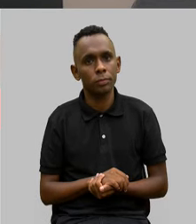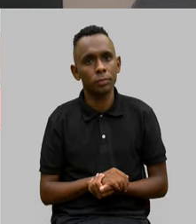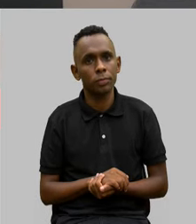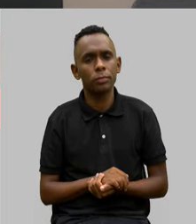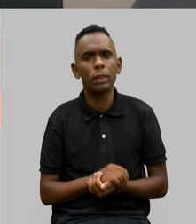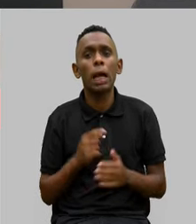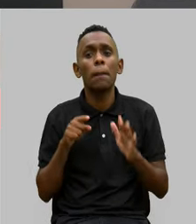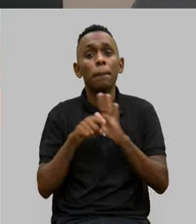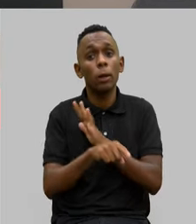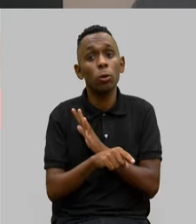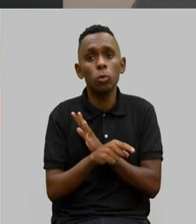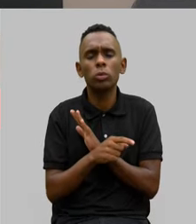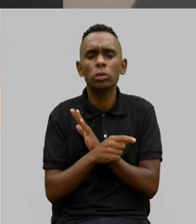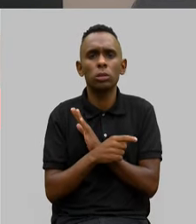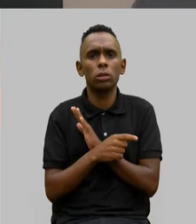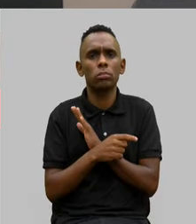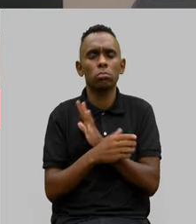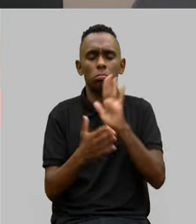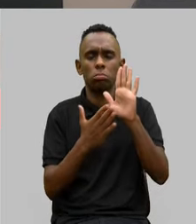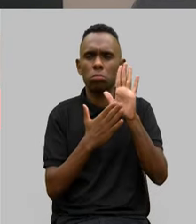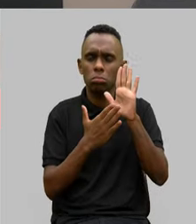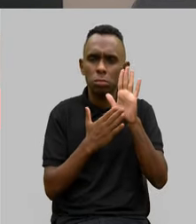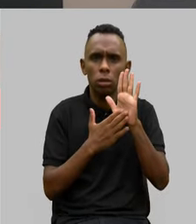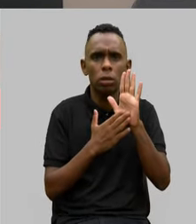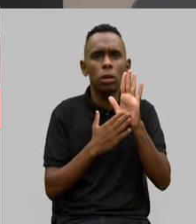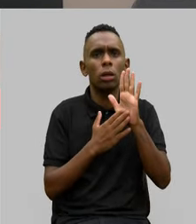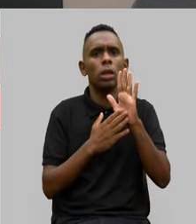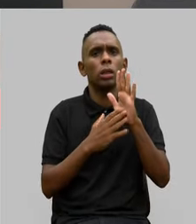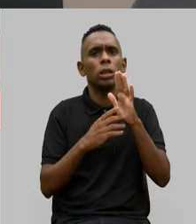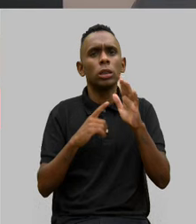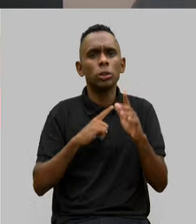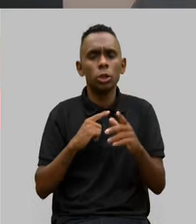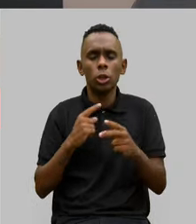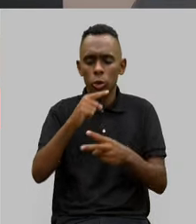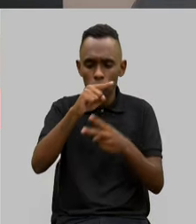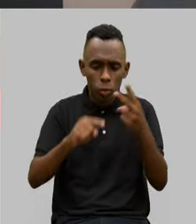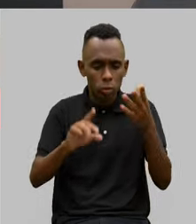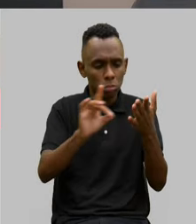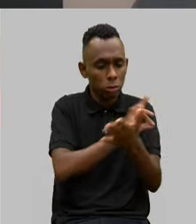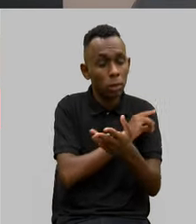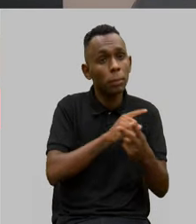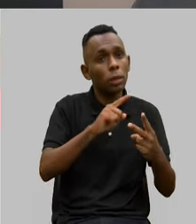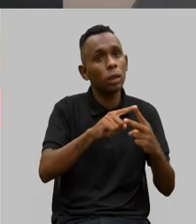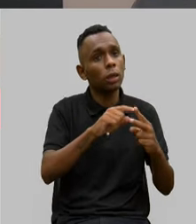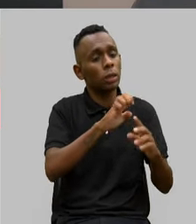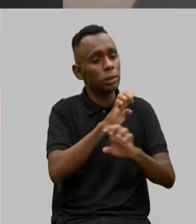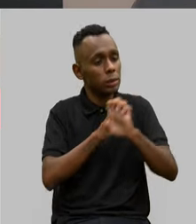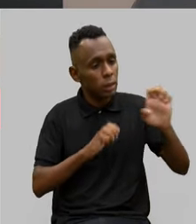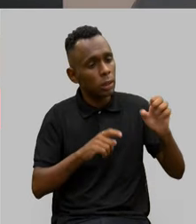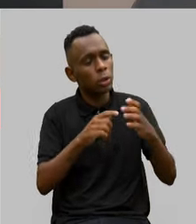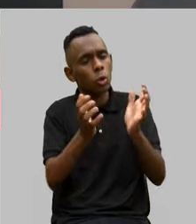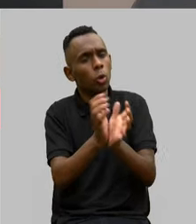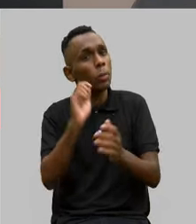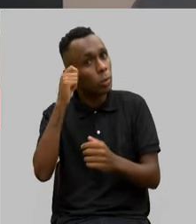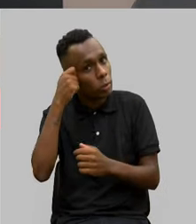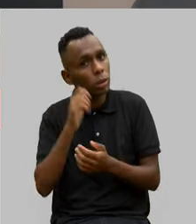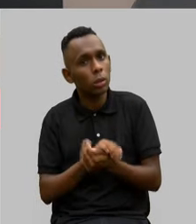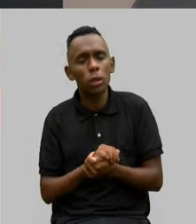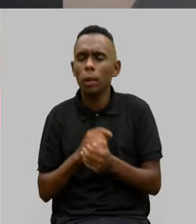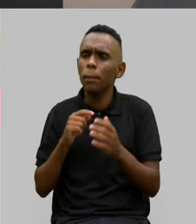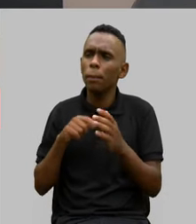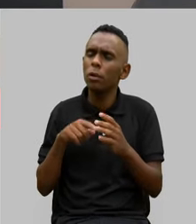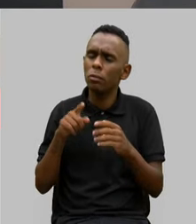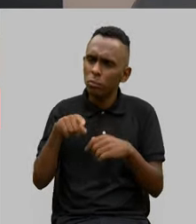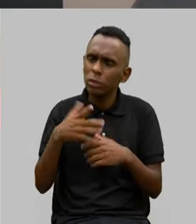A pergunta foi a campanha de Nix em 9 tinha dois Tinham dois inimigos a esquerda antiguerra e os negros você entende aí o d bão falando